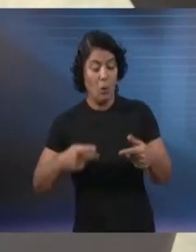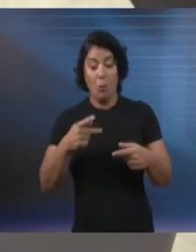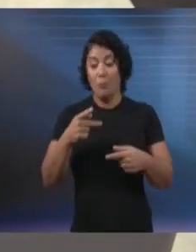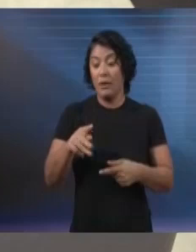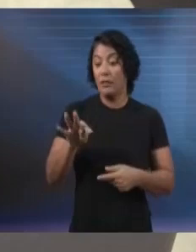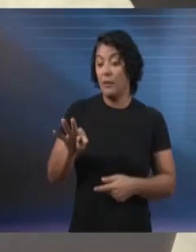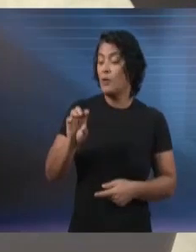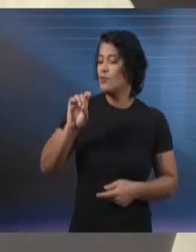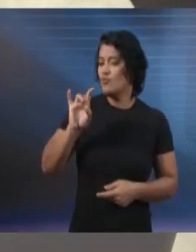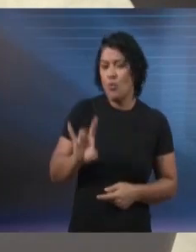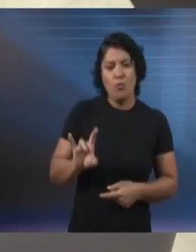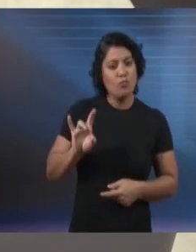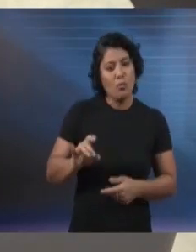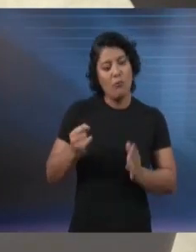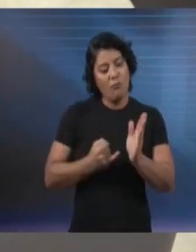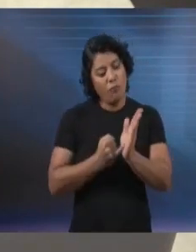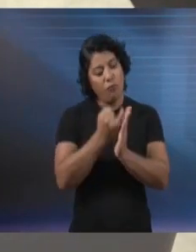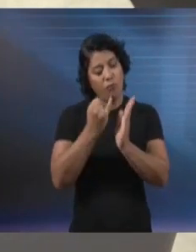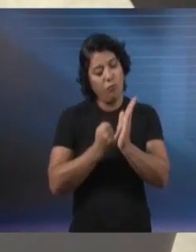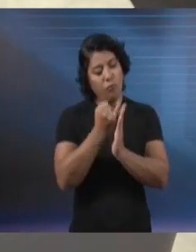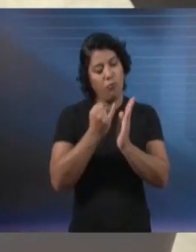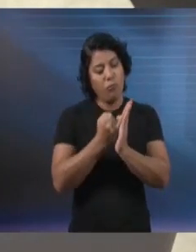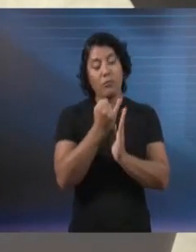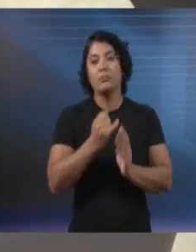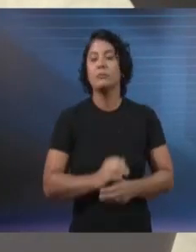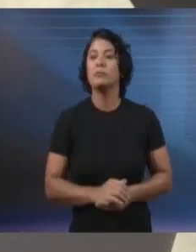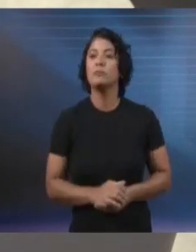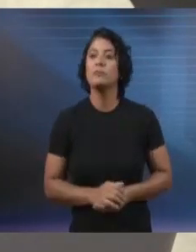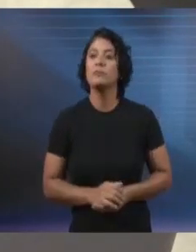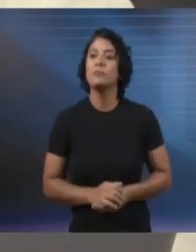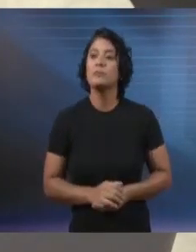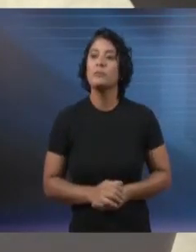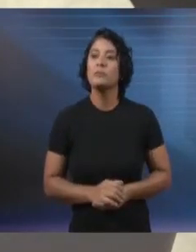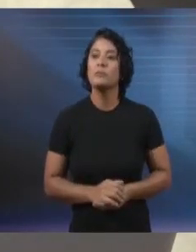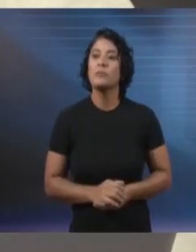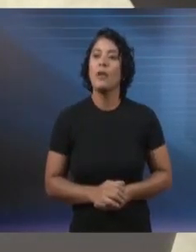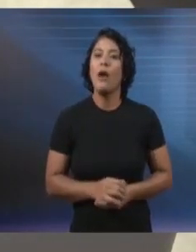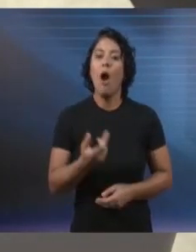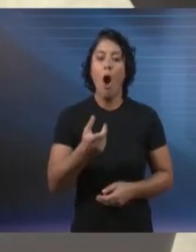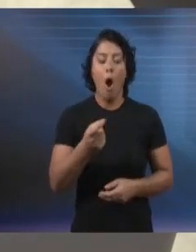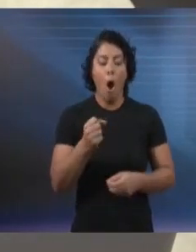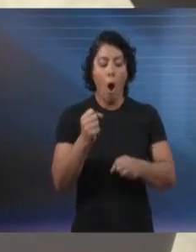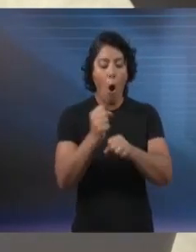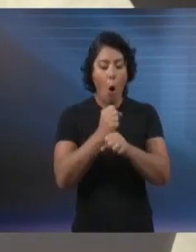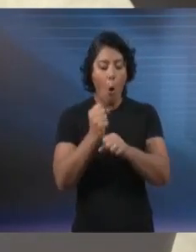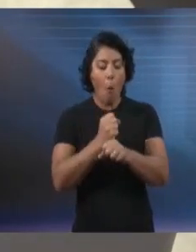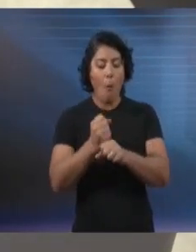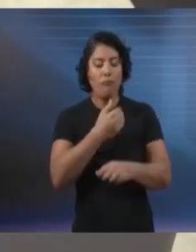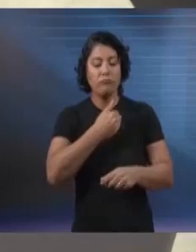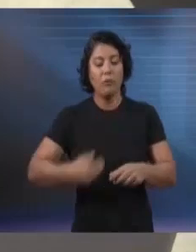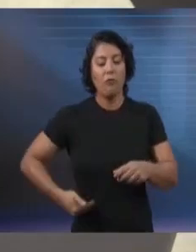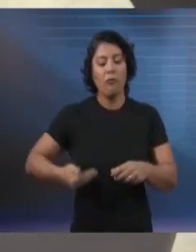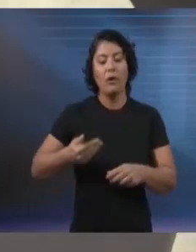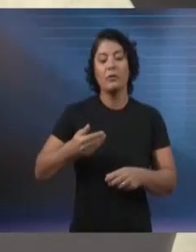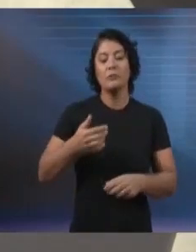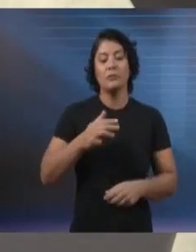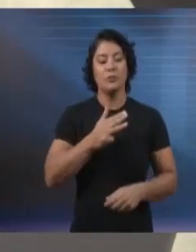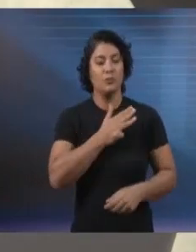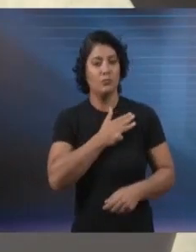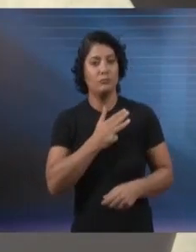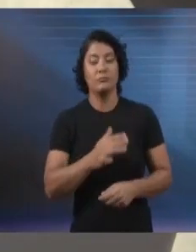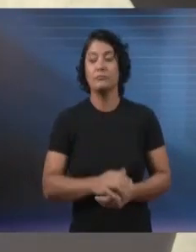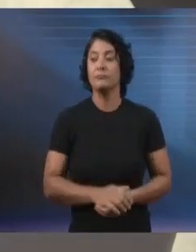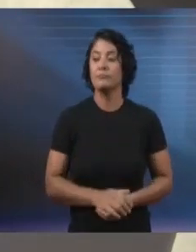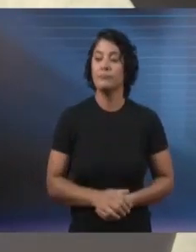em aumentar impostos, que naturalmente é a única obra do governo Lula. Aliás, são as duas únicas obras do governo